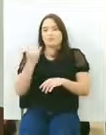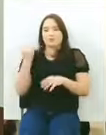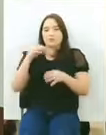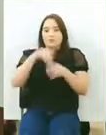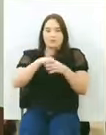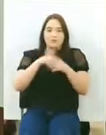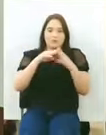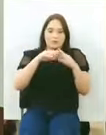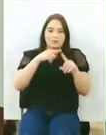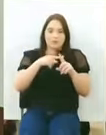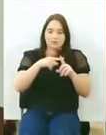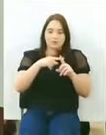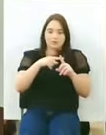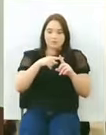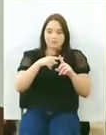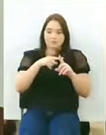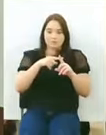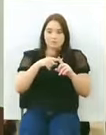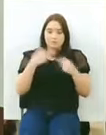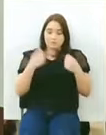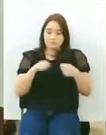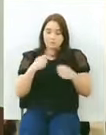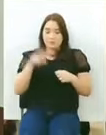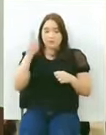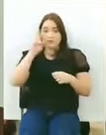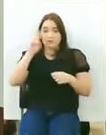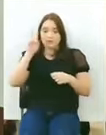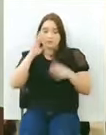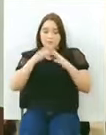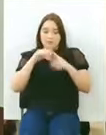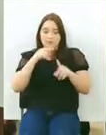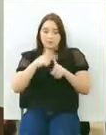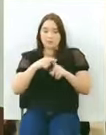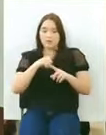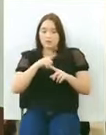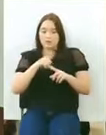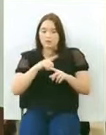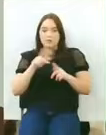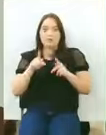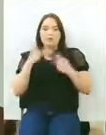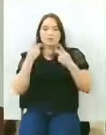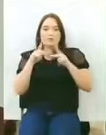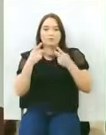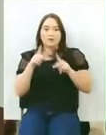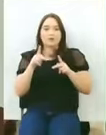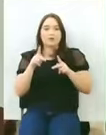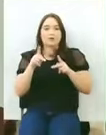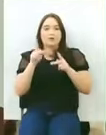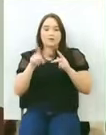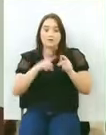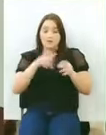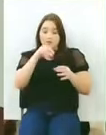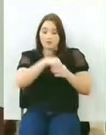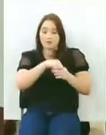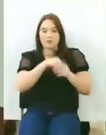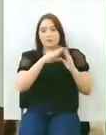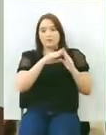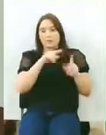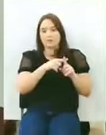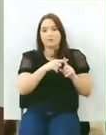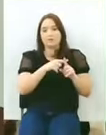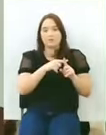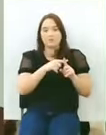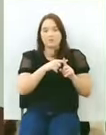Não. É sempre bom lembrar a igreja que pastorear uma igreja tem muita coisa para a gente